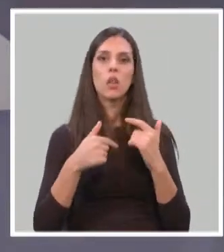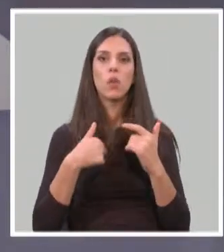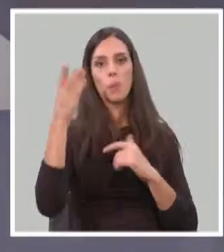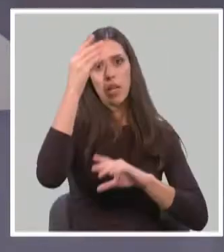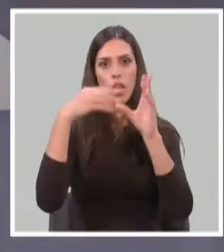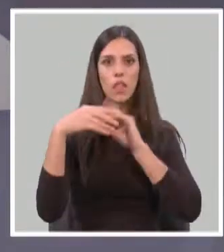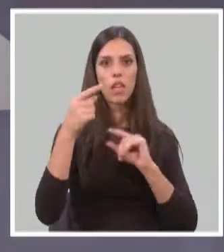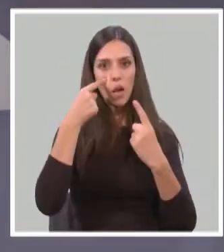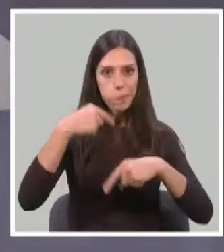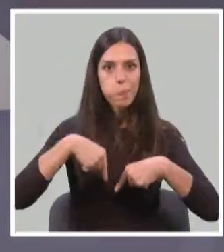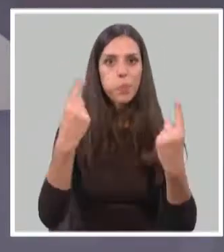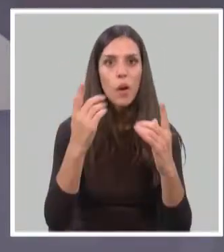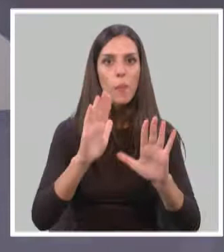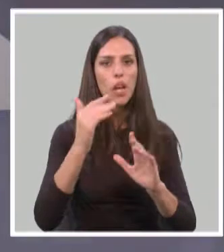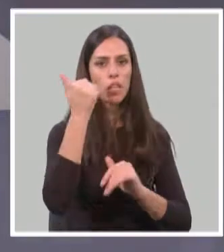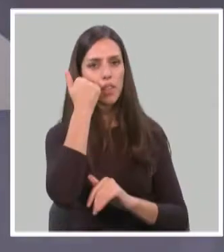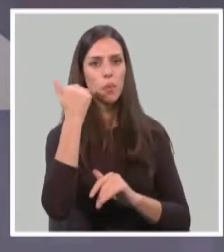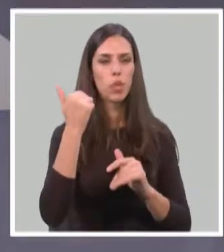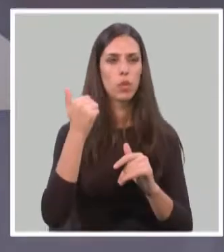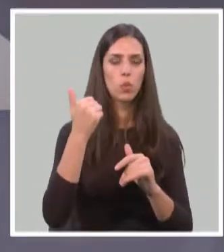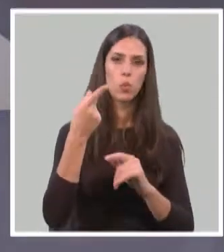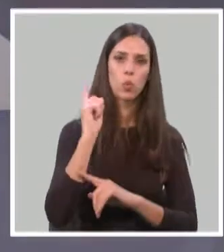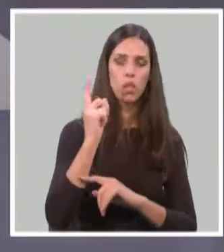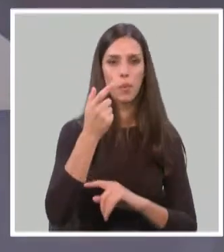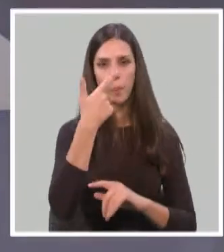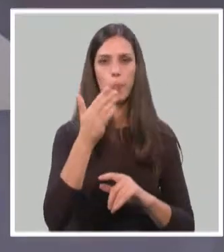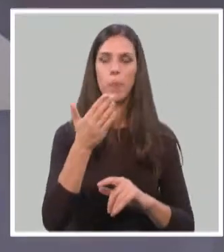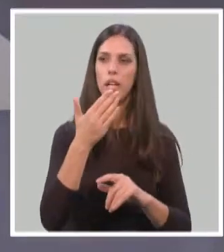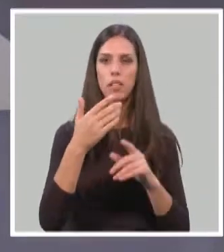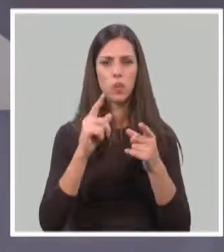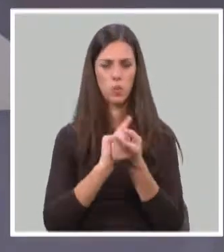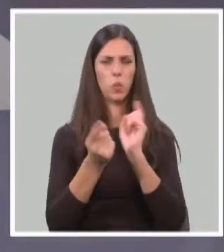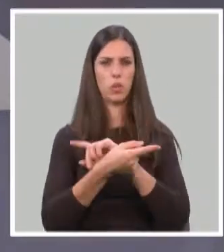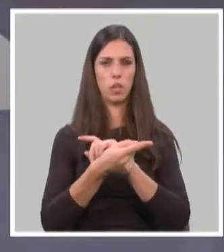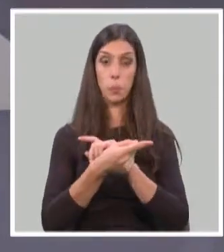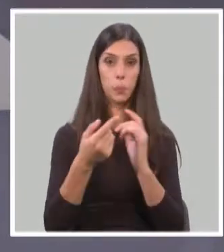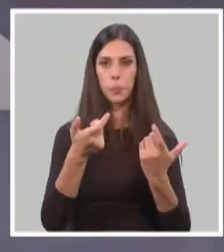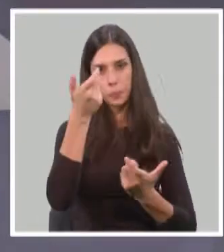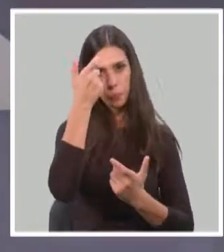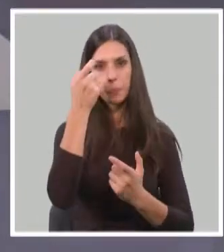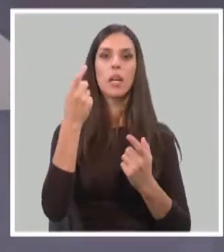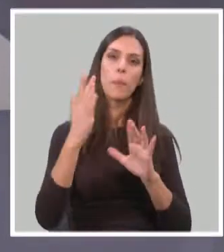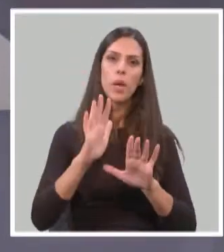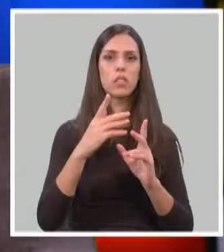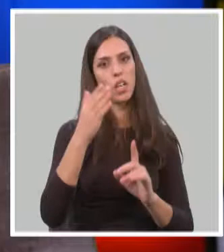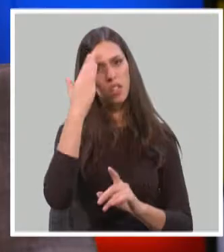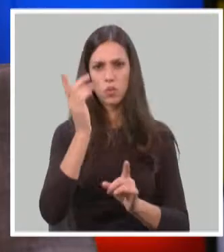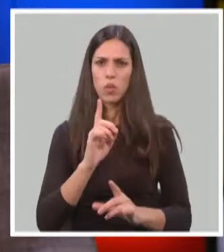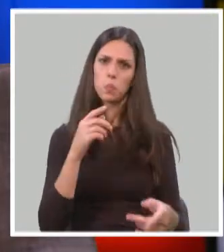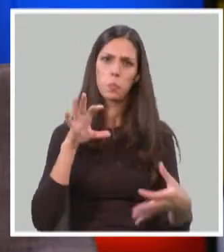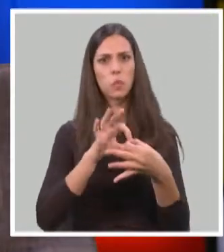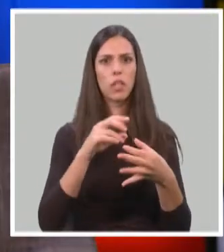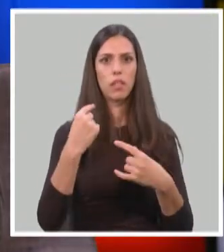aprendi a ser extrovertido sem deixar de ser tímido. Parece uma contradição, mas acho que não. E fez-me muitíssimo bem,